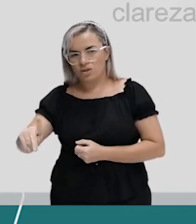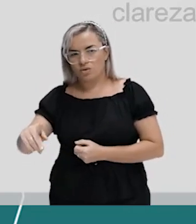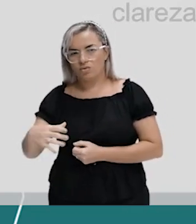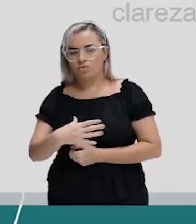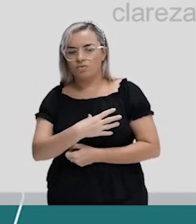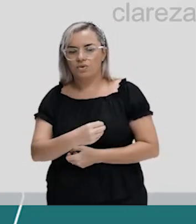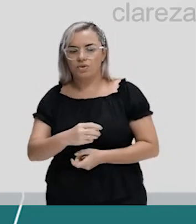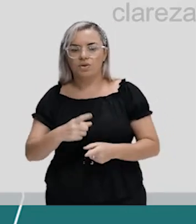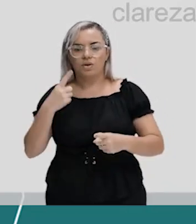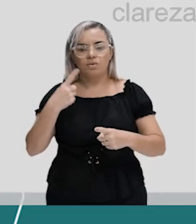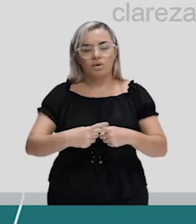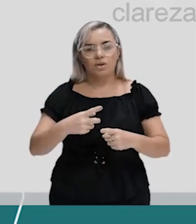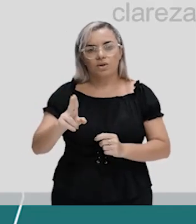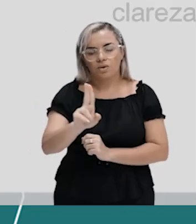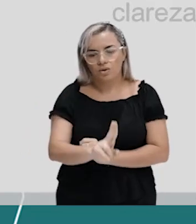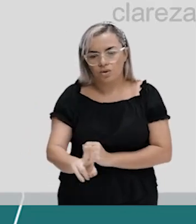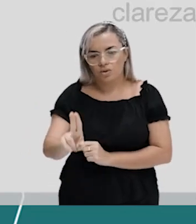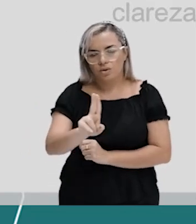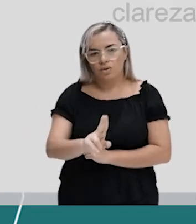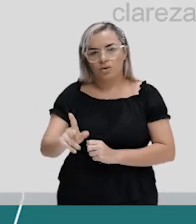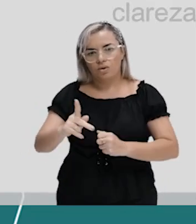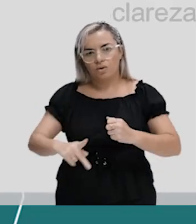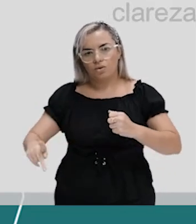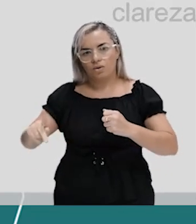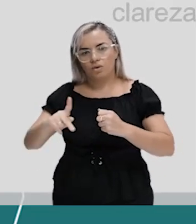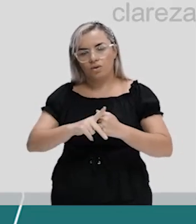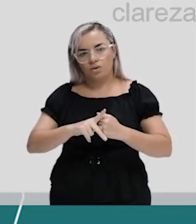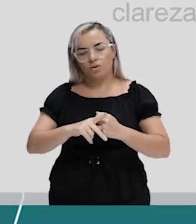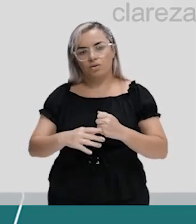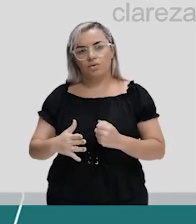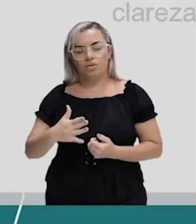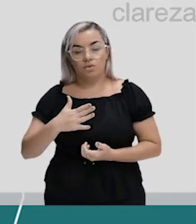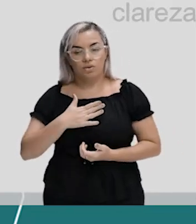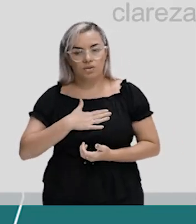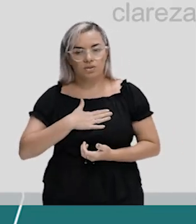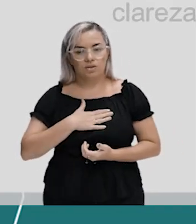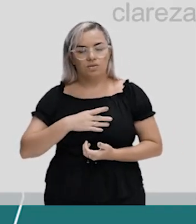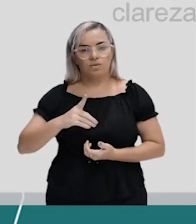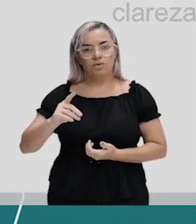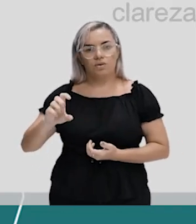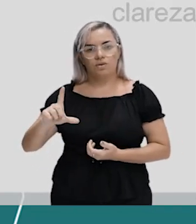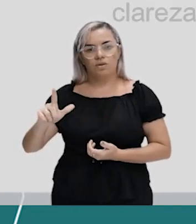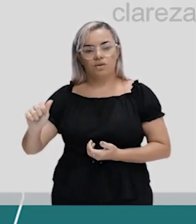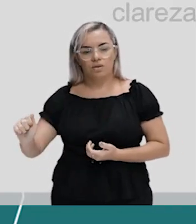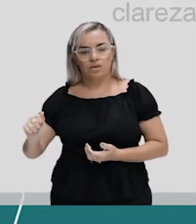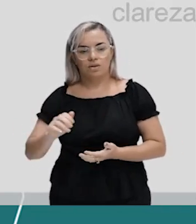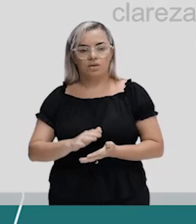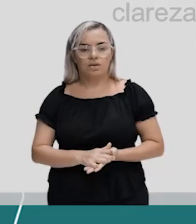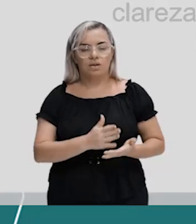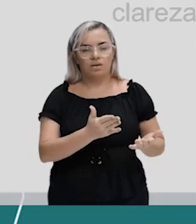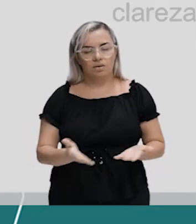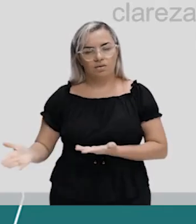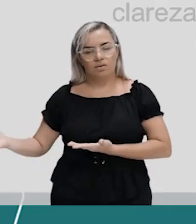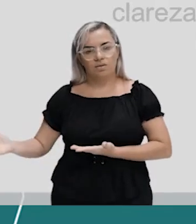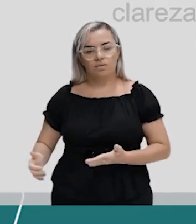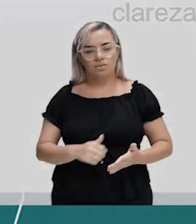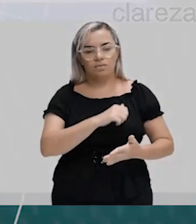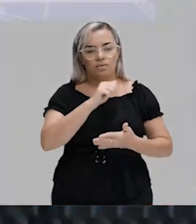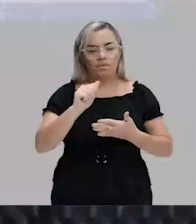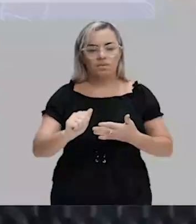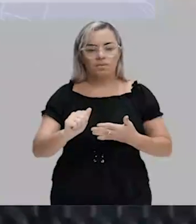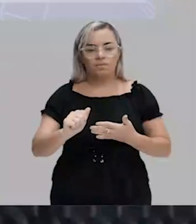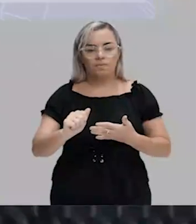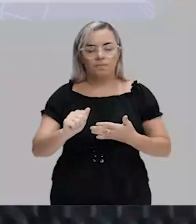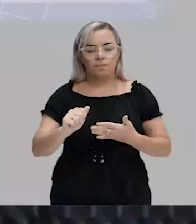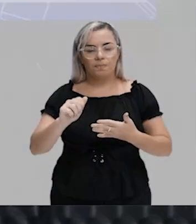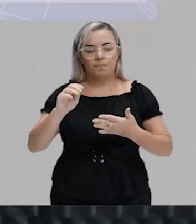saber por que foi utilizado o pronome possessivo. Então, letra A, foi utilizado para dar mais ênfase. Letra B,